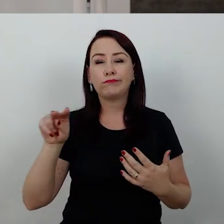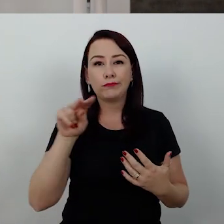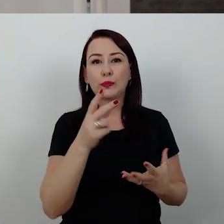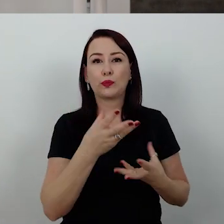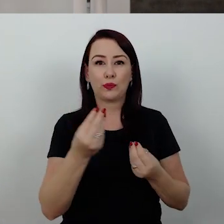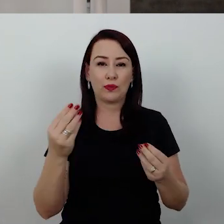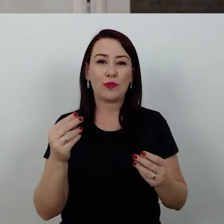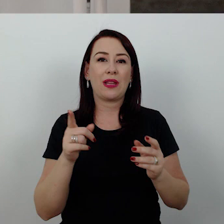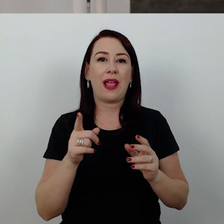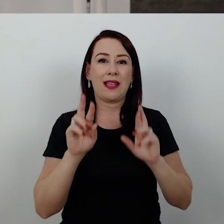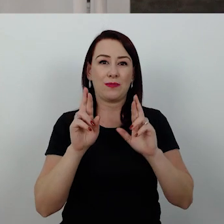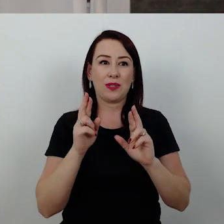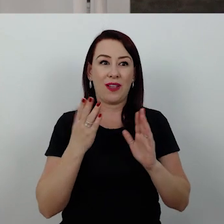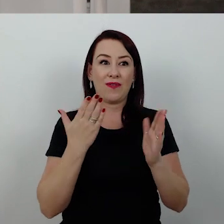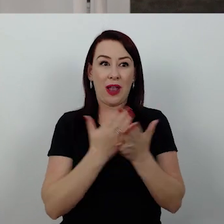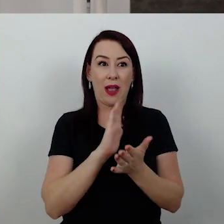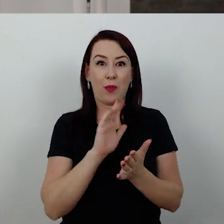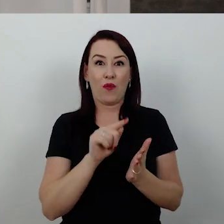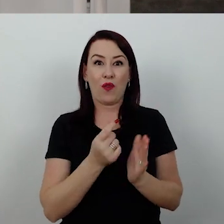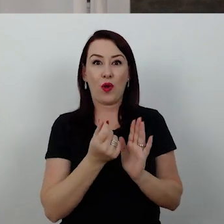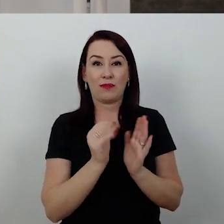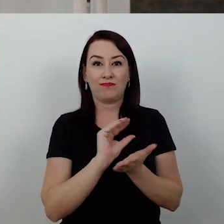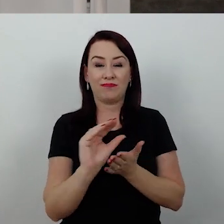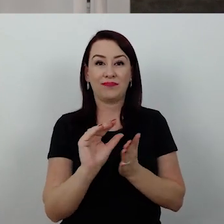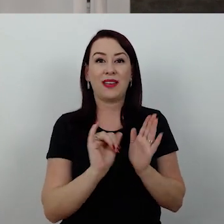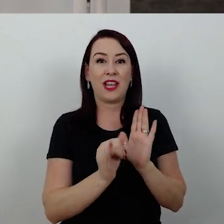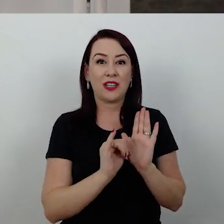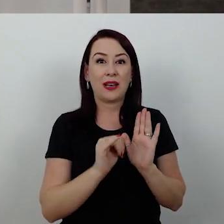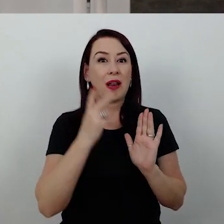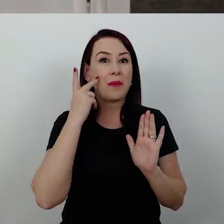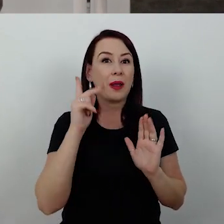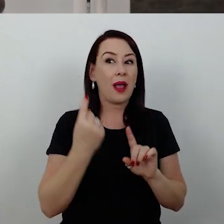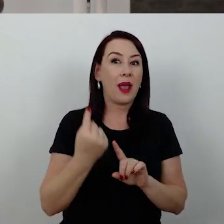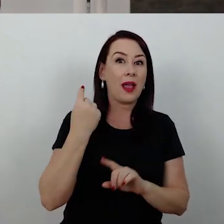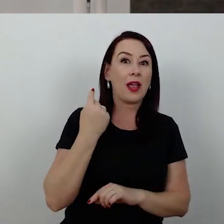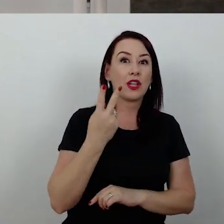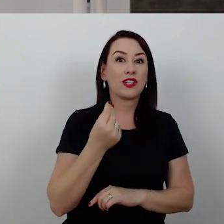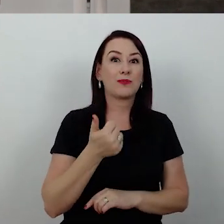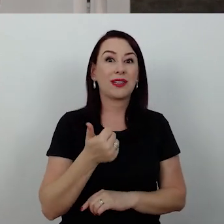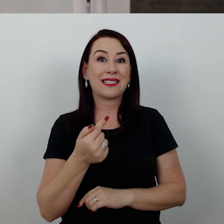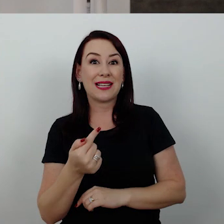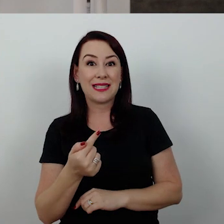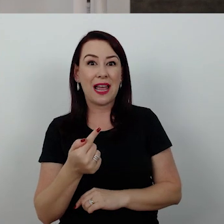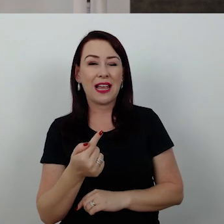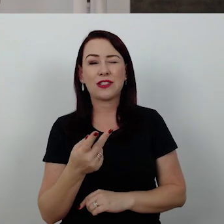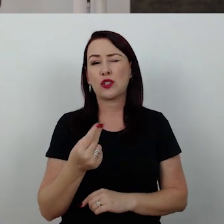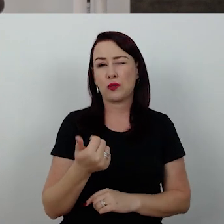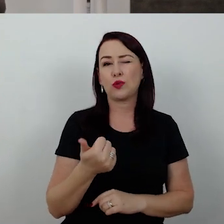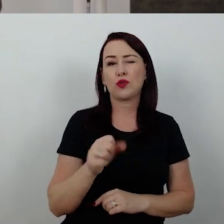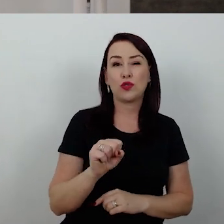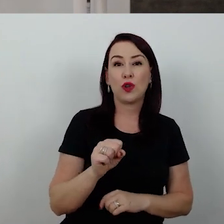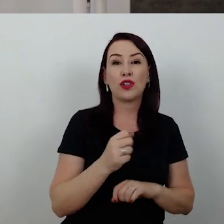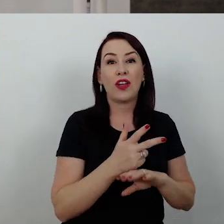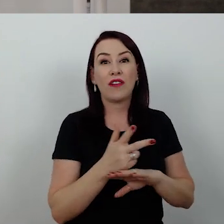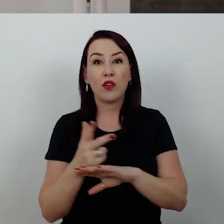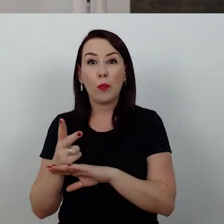por exemplo, produtoras que tinham aprovado editais, né, de série para TV pública lá em 2017, 2018, mas que